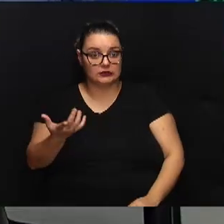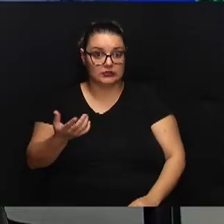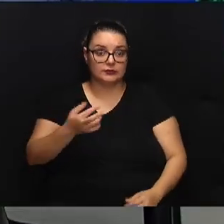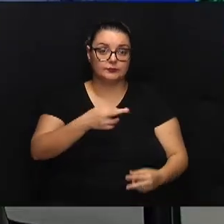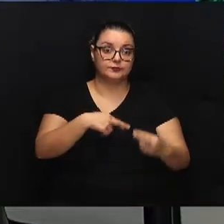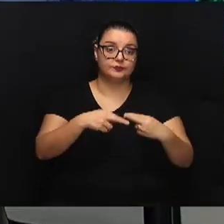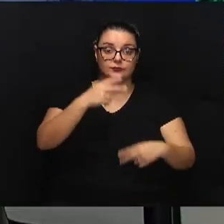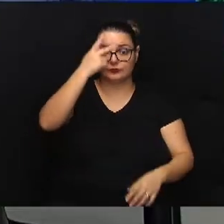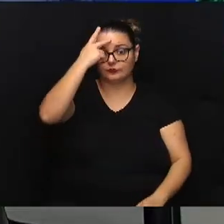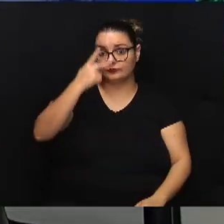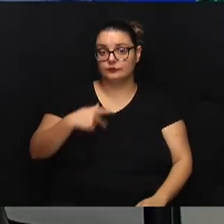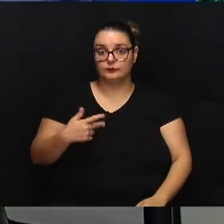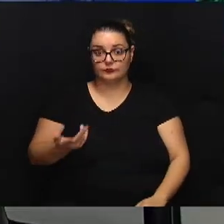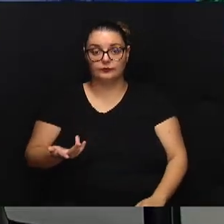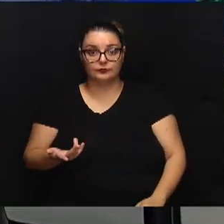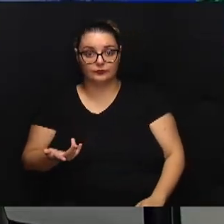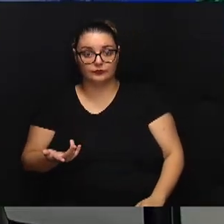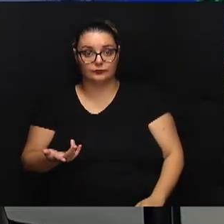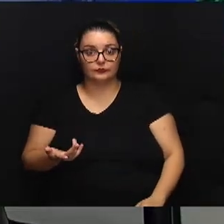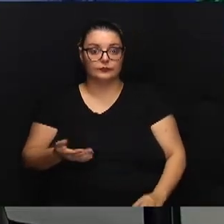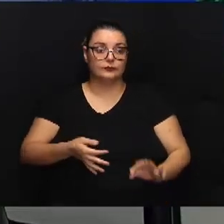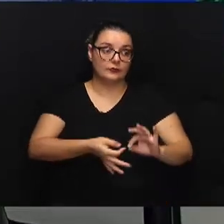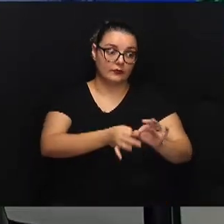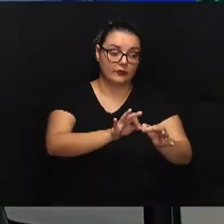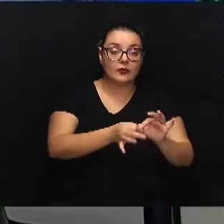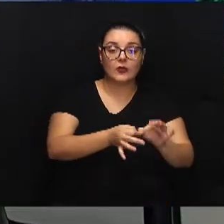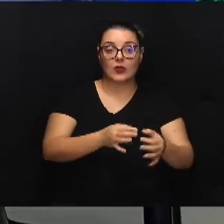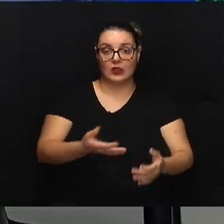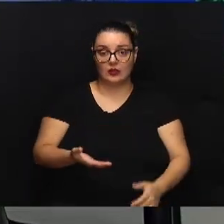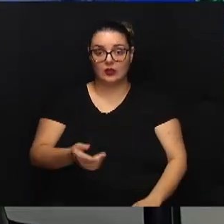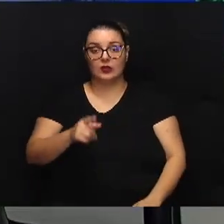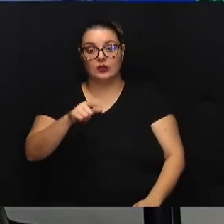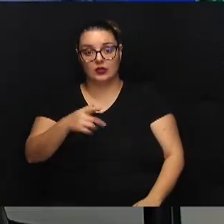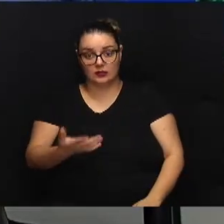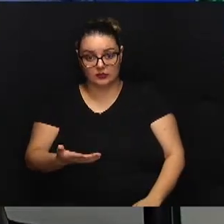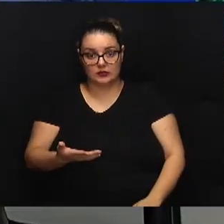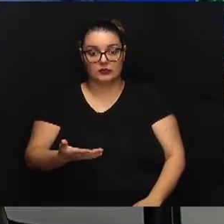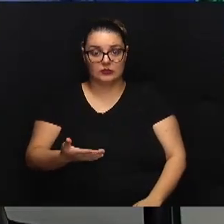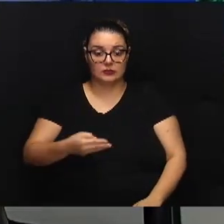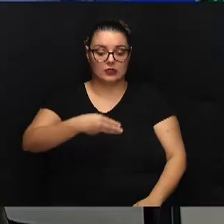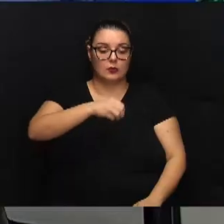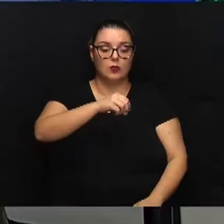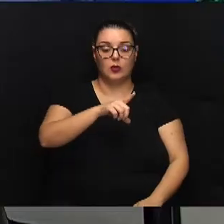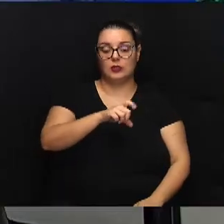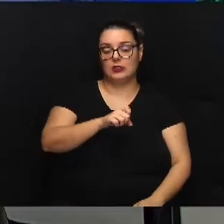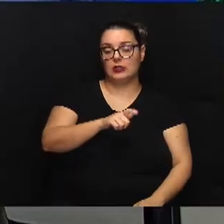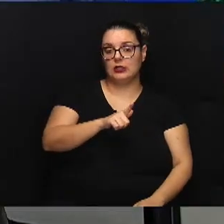da própria física mesmo, que é a parte da modelagem,